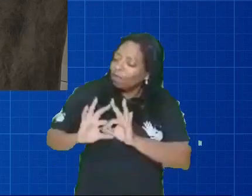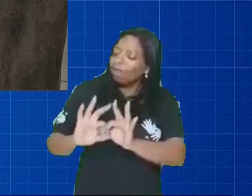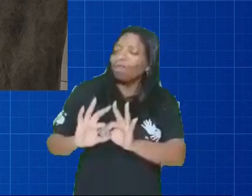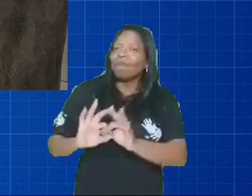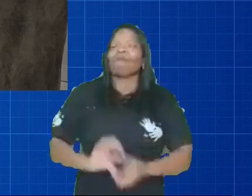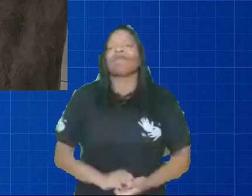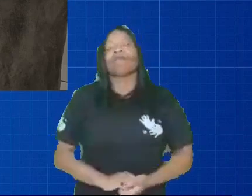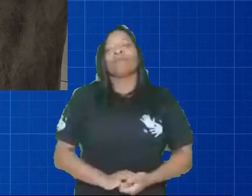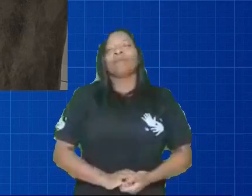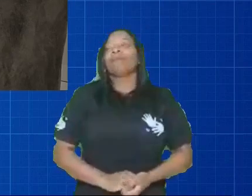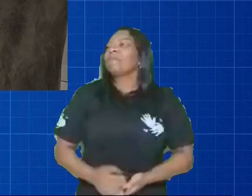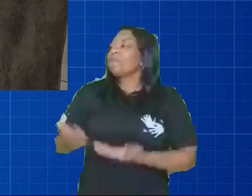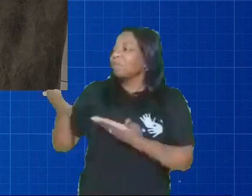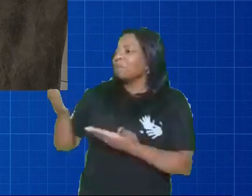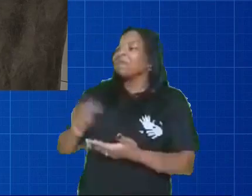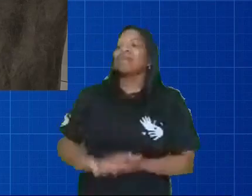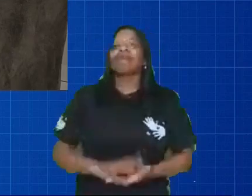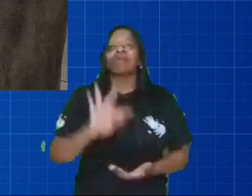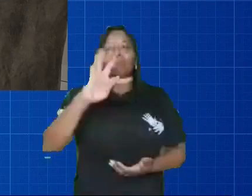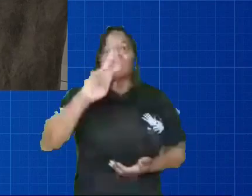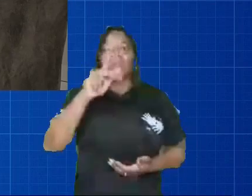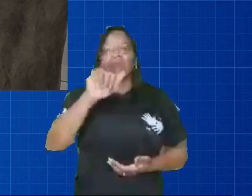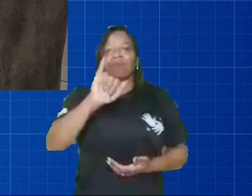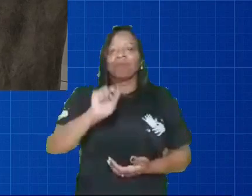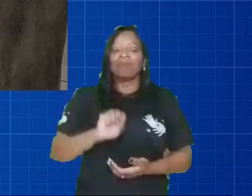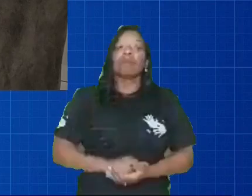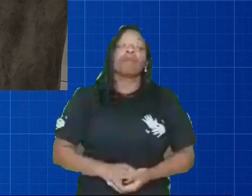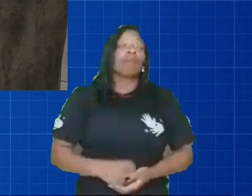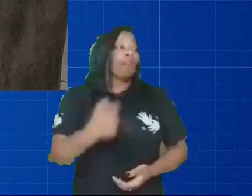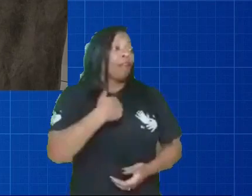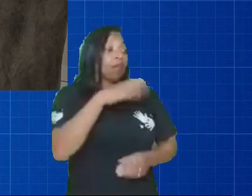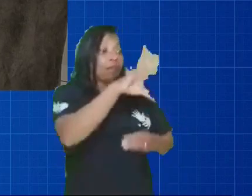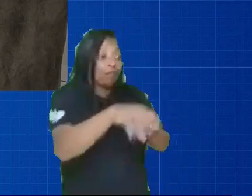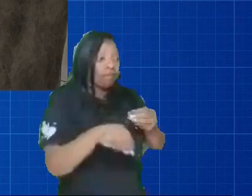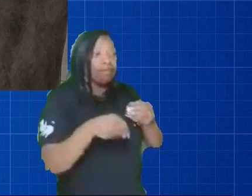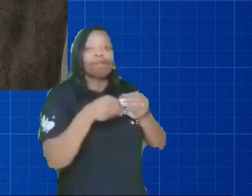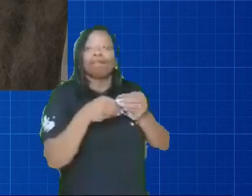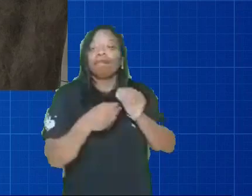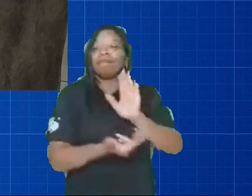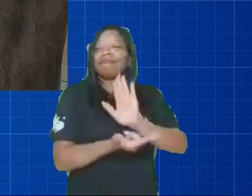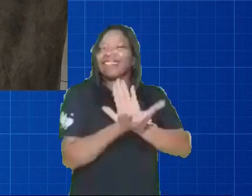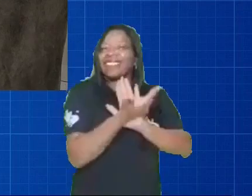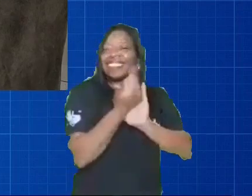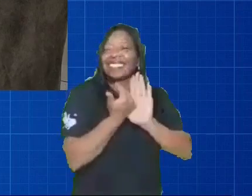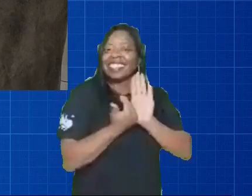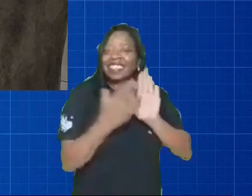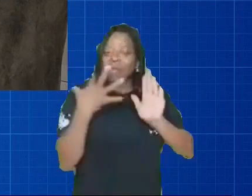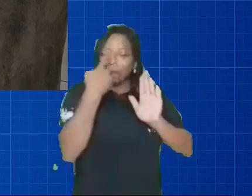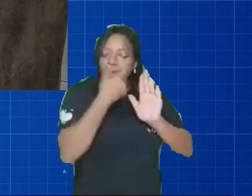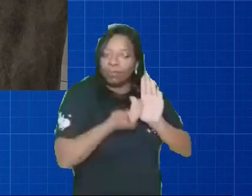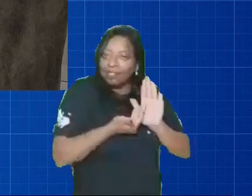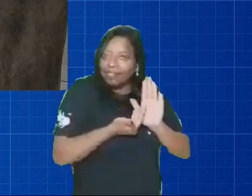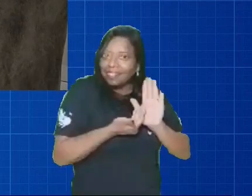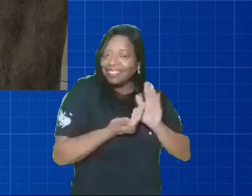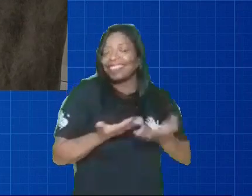Thaís, algumas considerações finais? É isso mesmo. Vou até pegar o exemplo do desenho bonito, né? É uma coisa que a gente percebe nas crianças mesmo, é